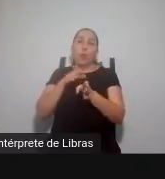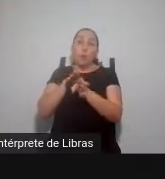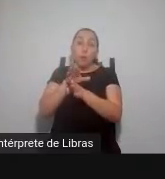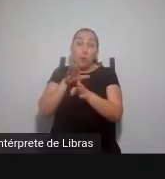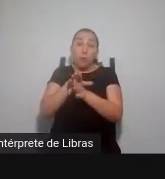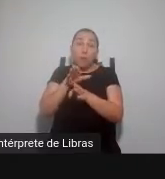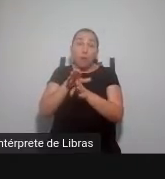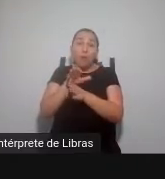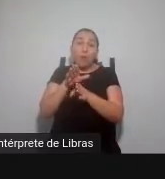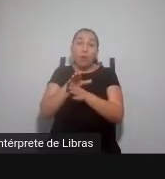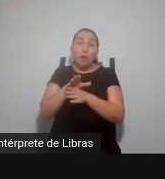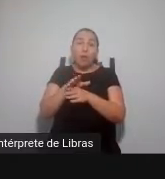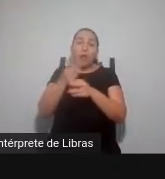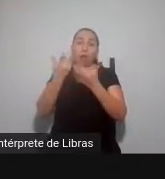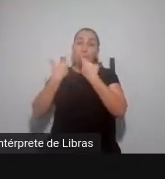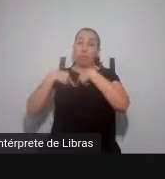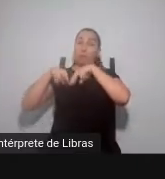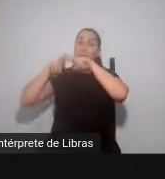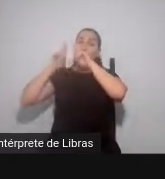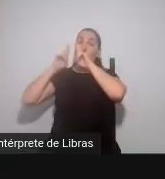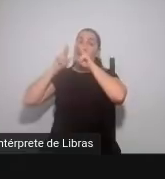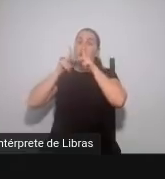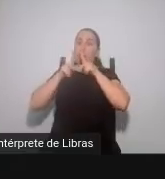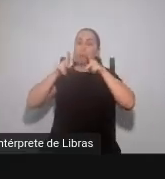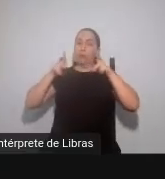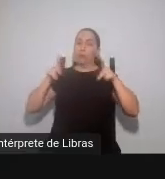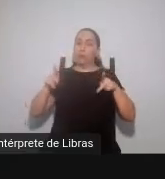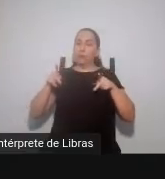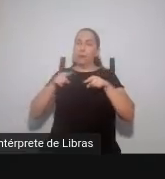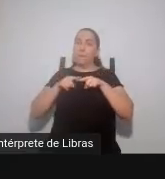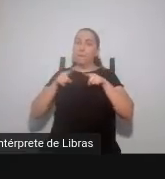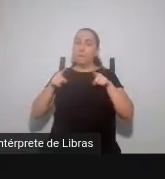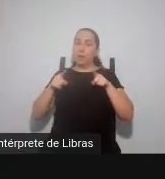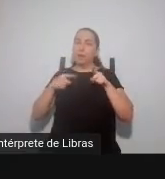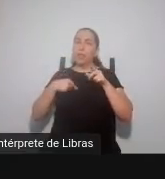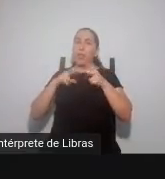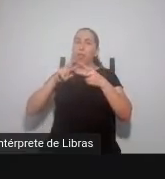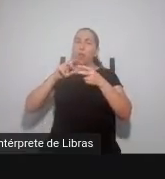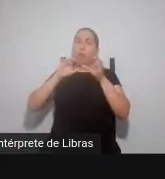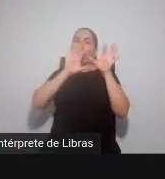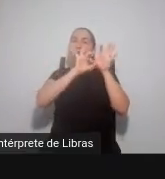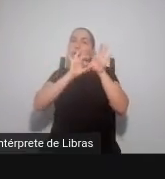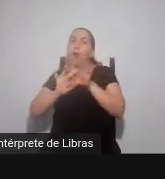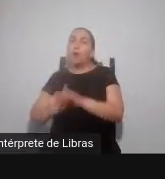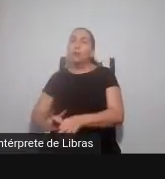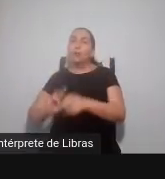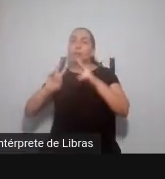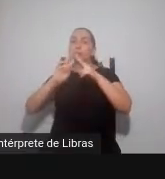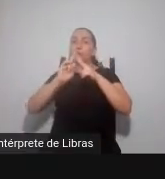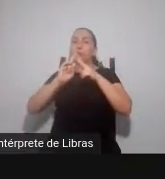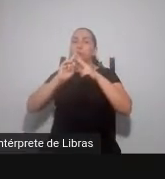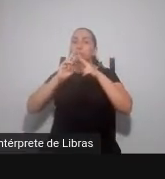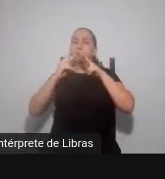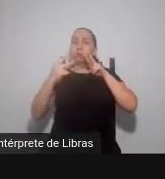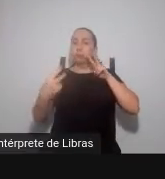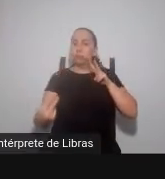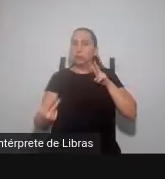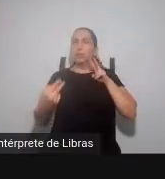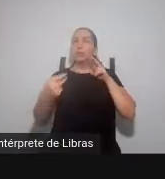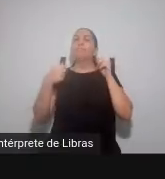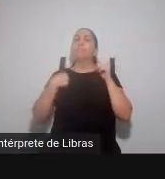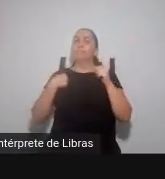esse é o nosso ofício. Mas, nesse contexto remoto, gente, nós estamos vivendo desafios até então